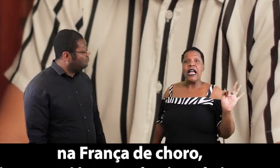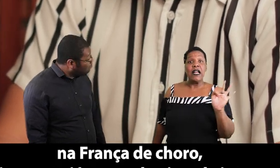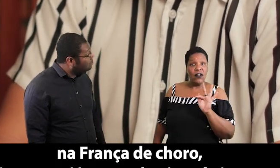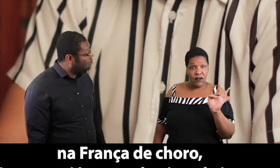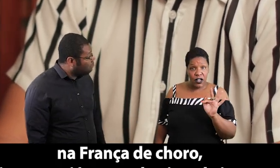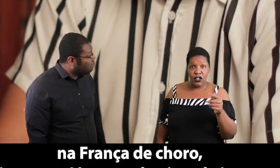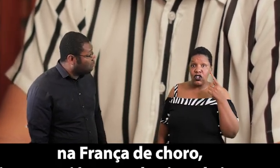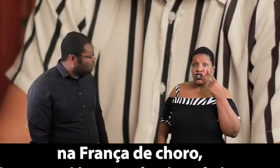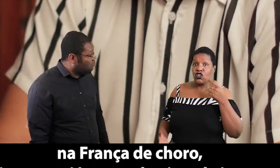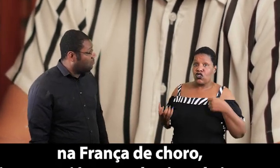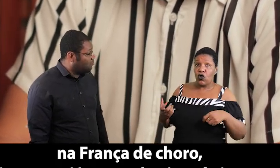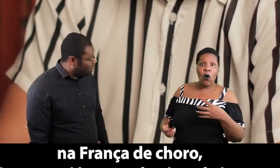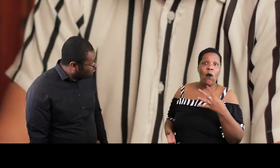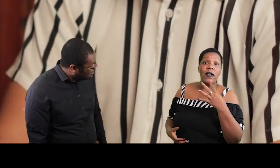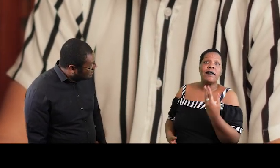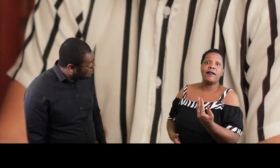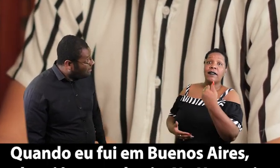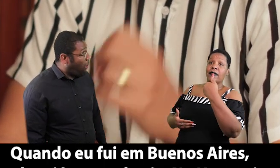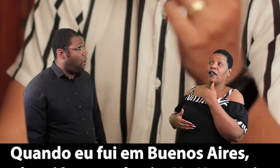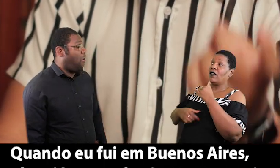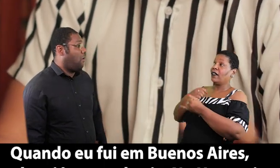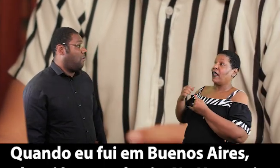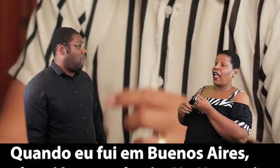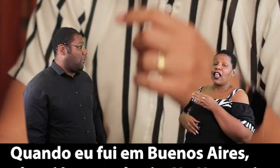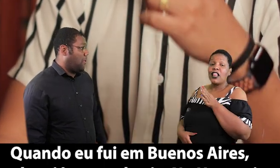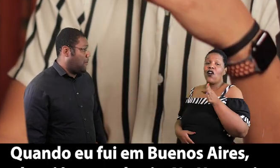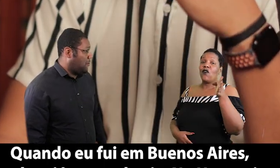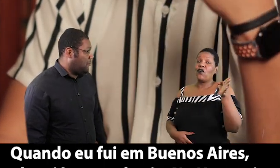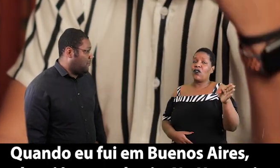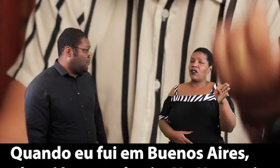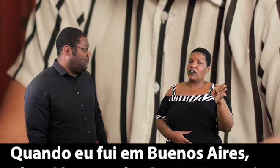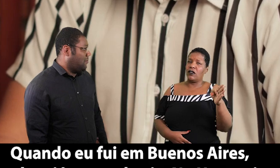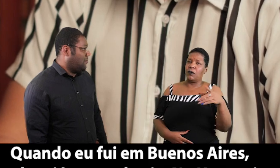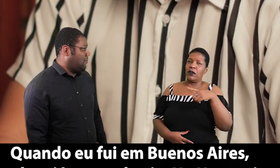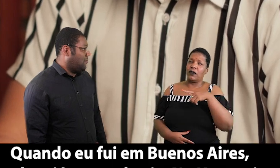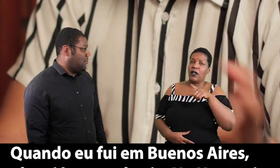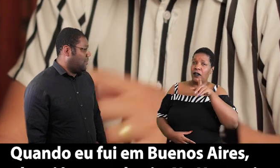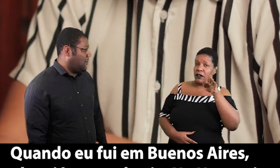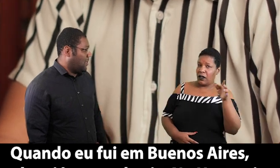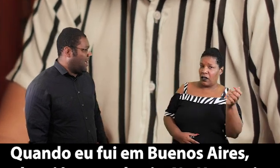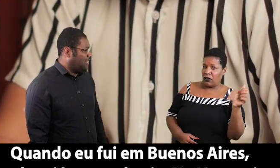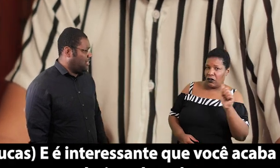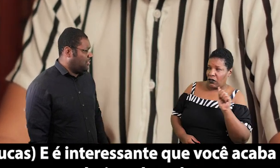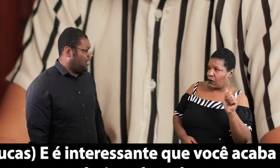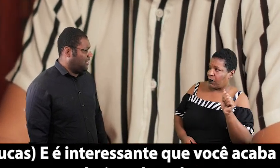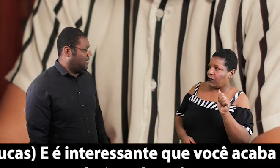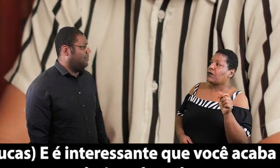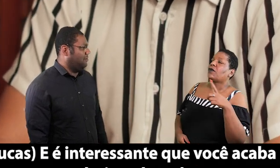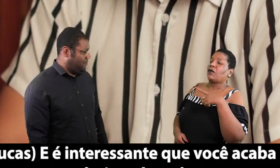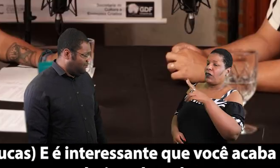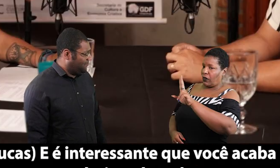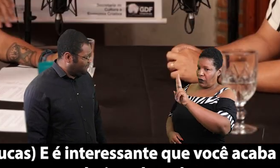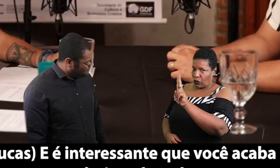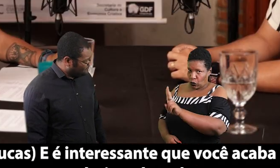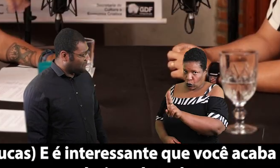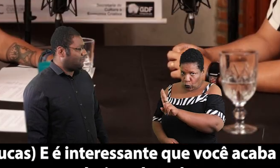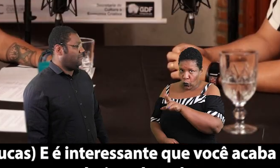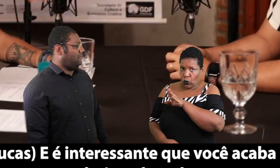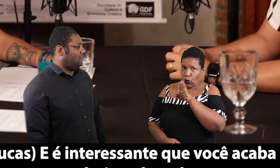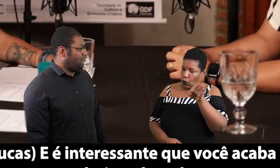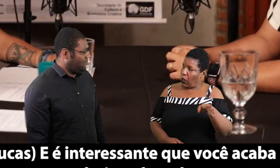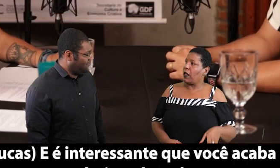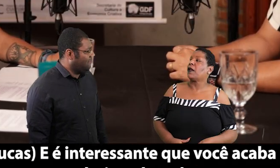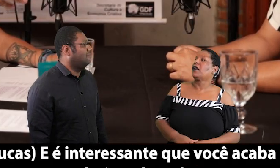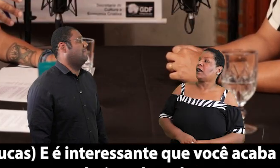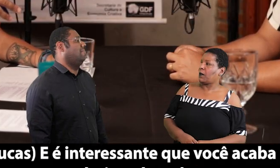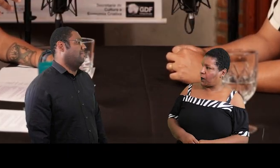muita gente já me conhecia pela internet. Quando eu fui em Buenos Aires, a galera já me conhecia. No Uruguai também. E é interessante que você acaba